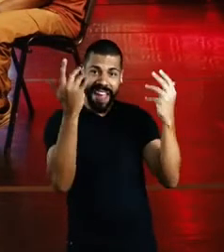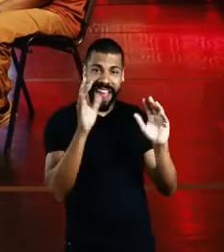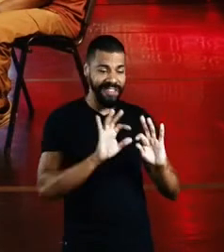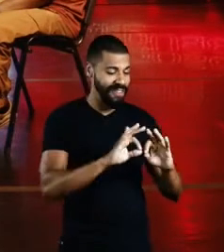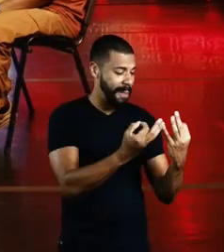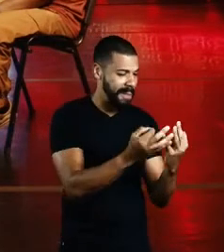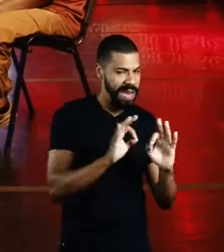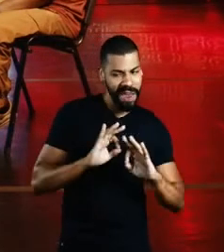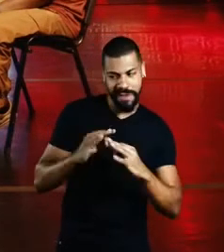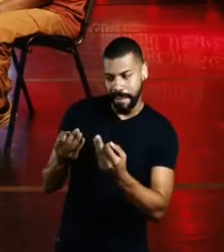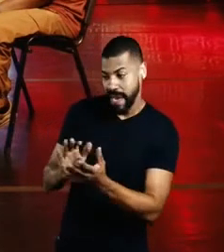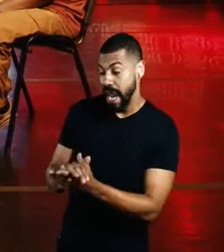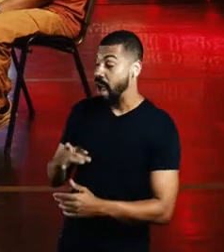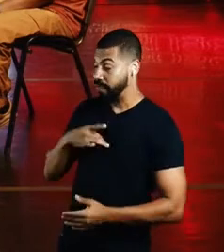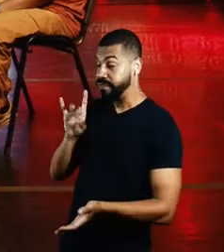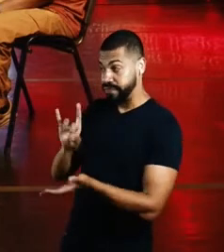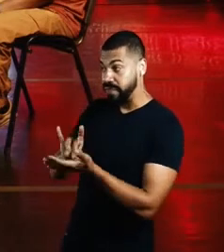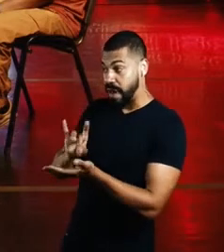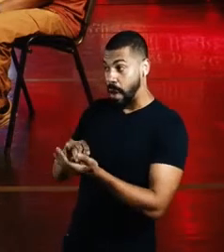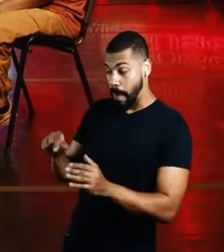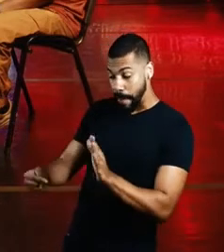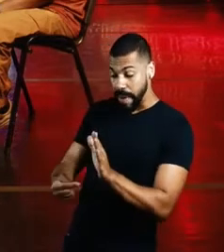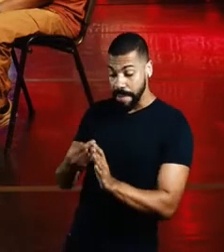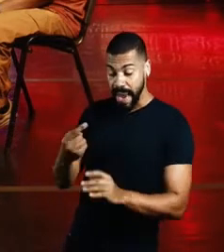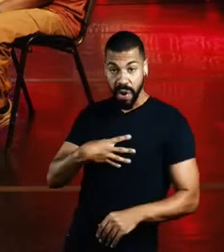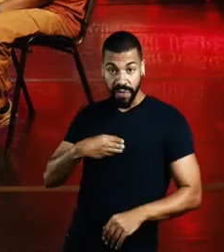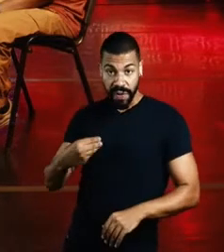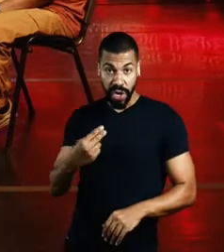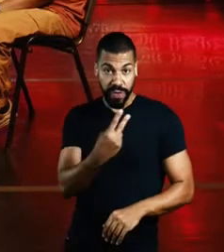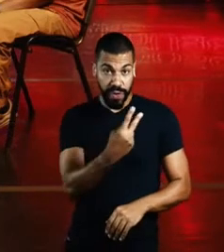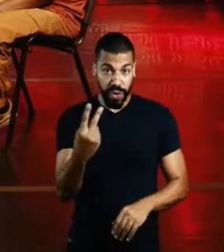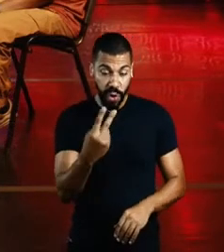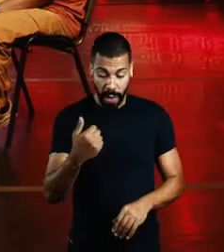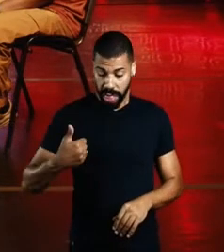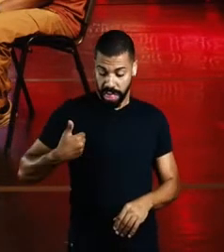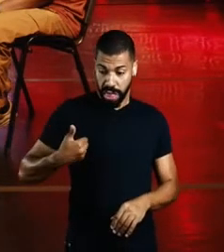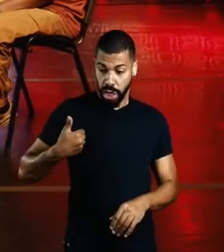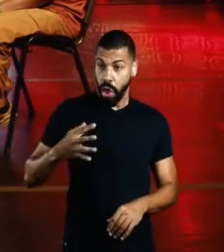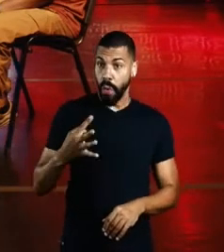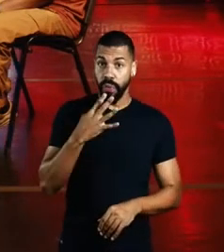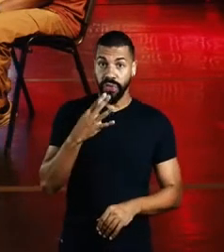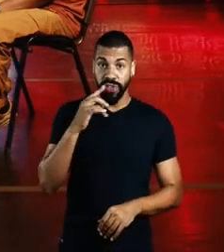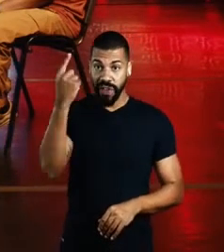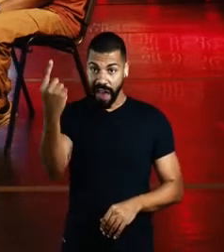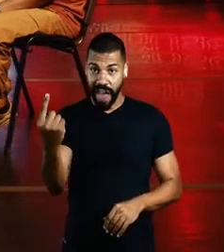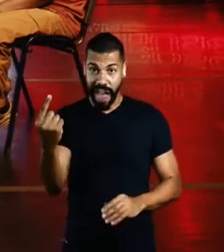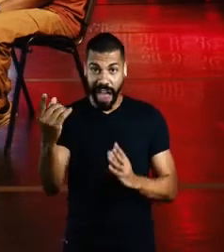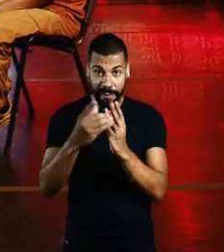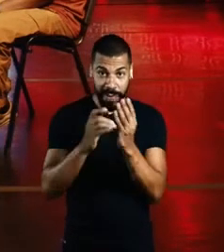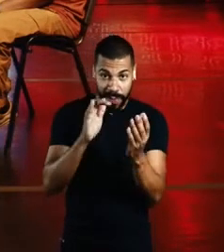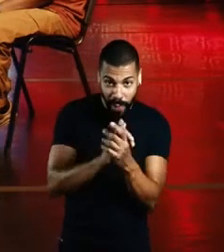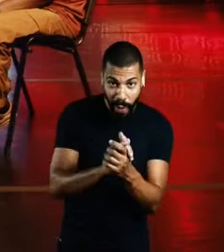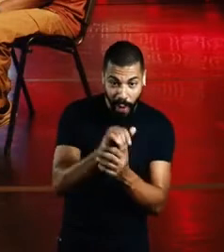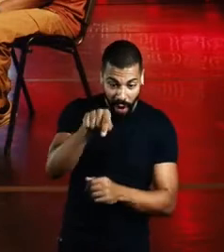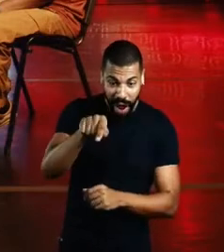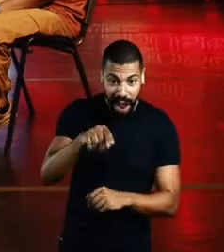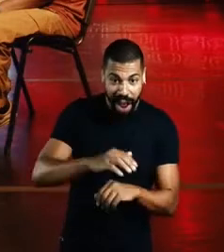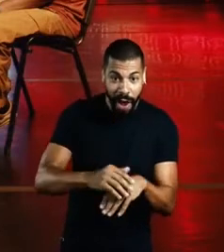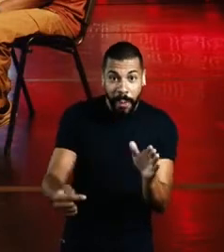O meu primeiro filho de 23 anos... Eu conheci a mãe dele no baile, irmão. Pra você ter ideia. Ele é fruto